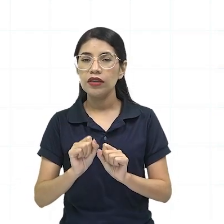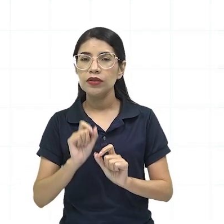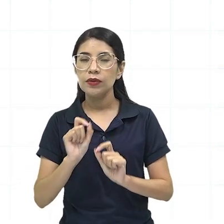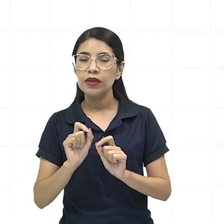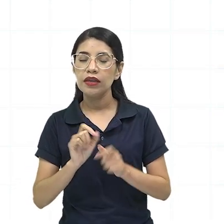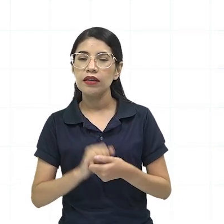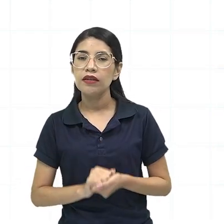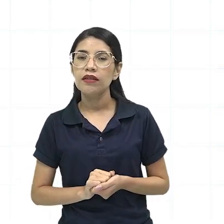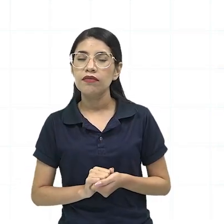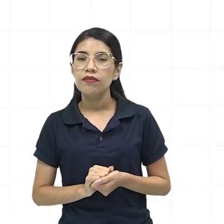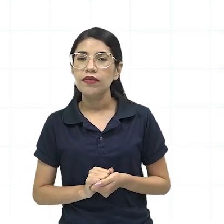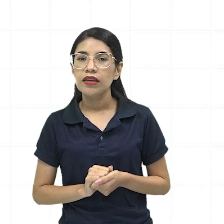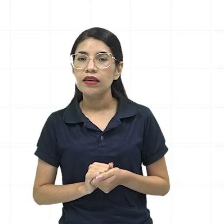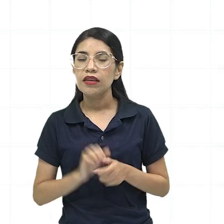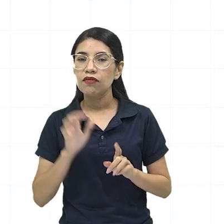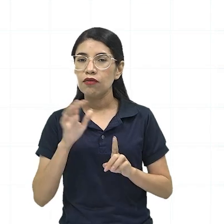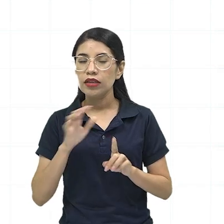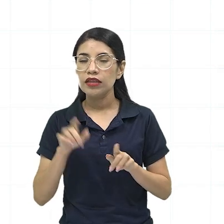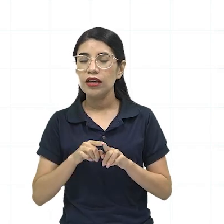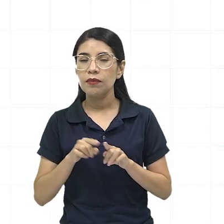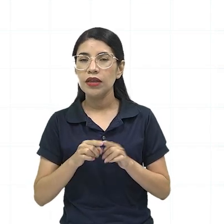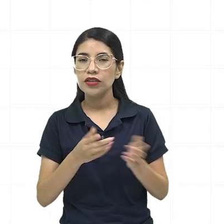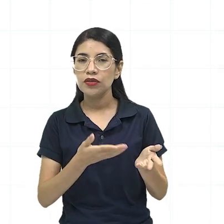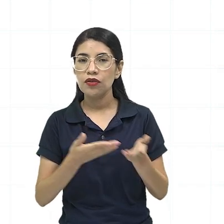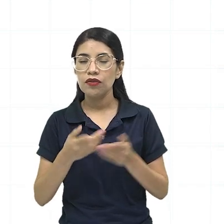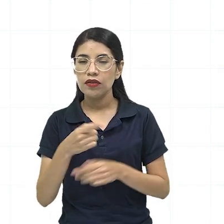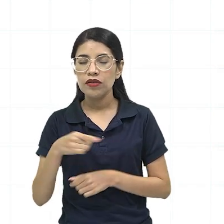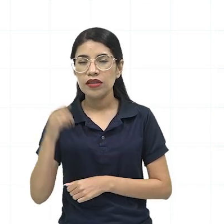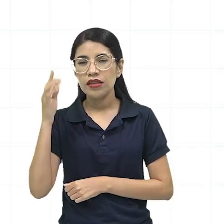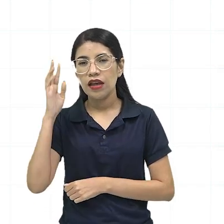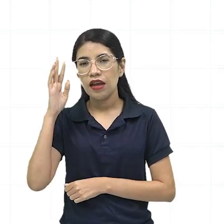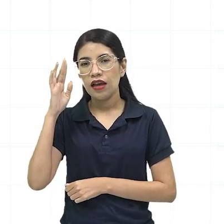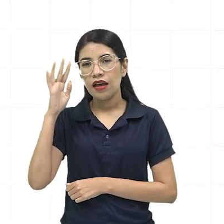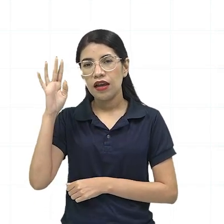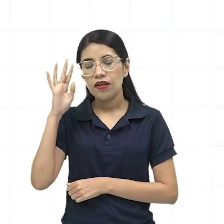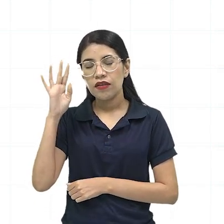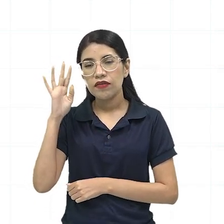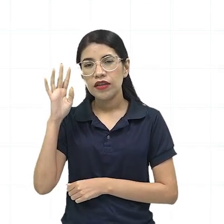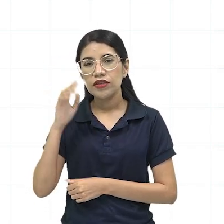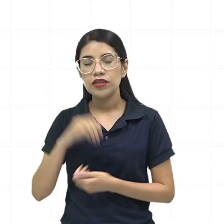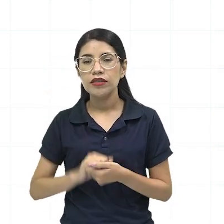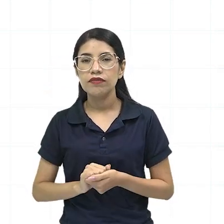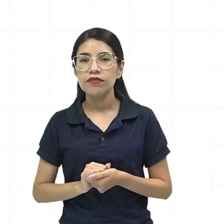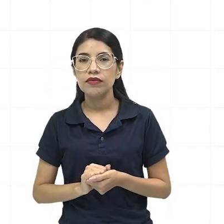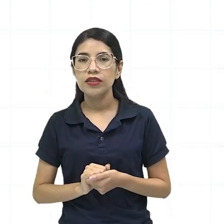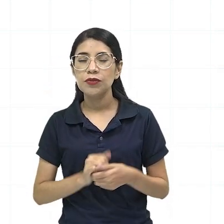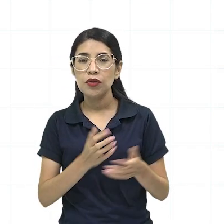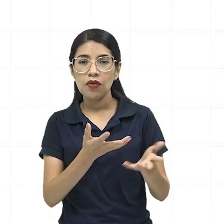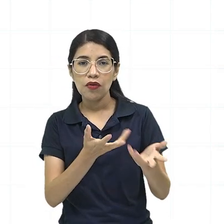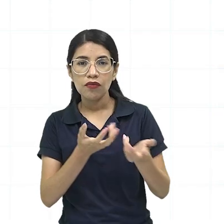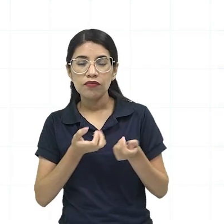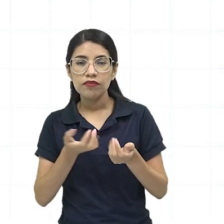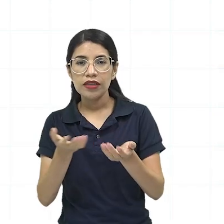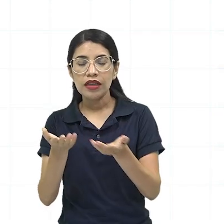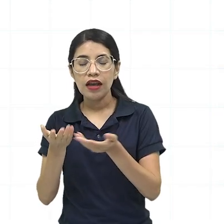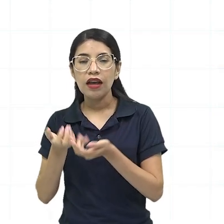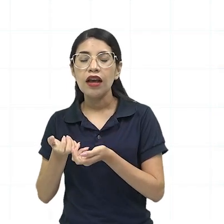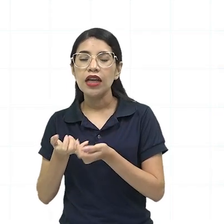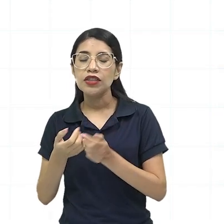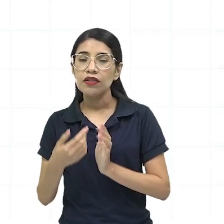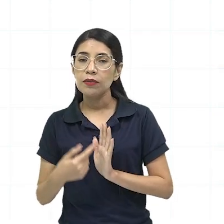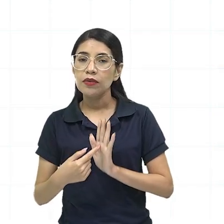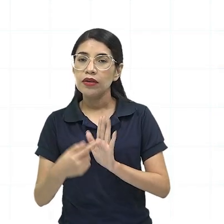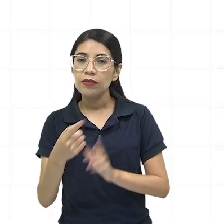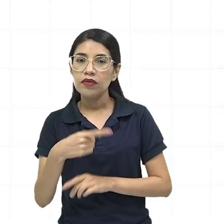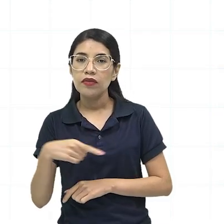né? Convidamos você a refletir sobre o poder. É um convite, você chama, venha que nós vamos te mostrar, nós